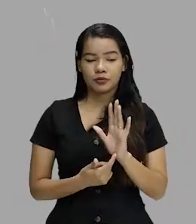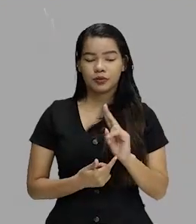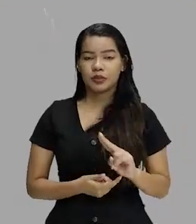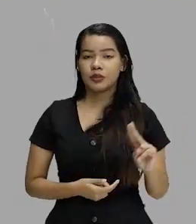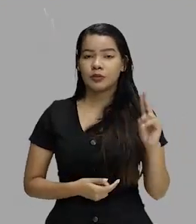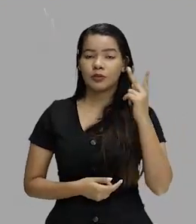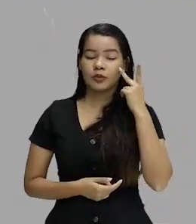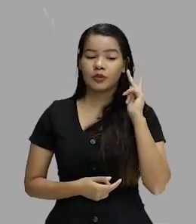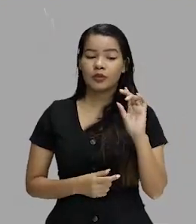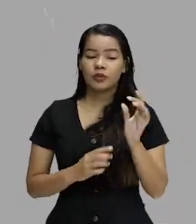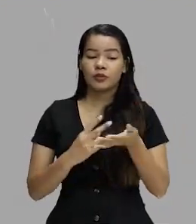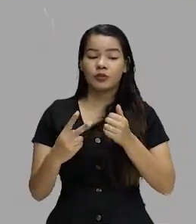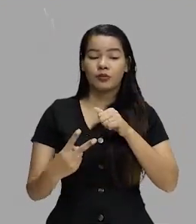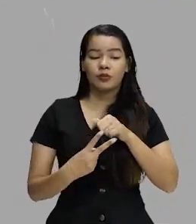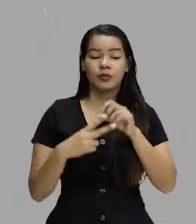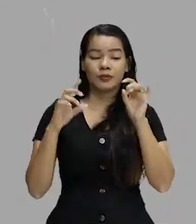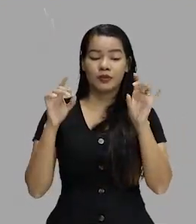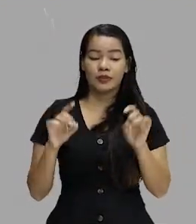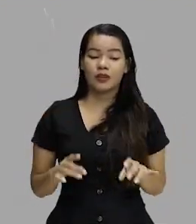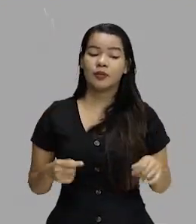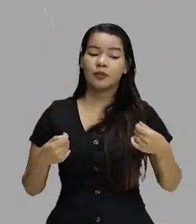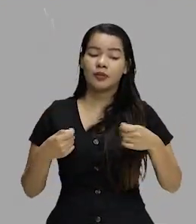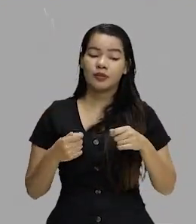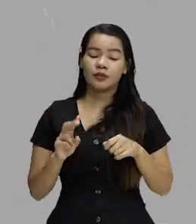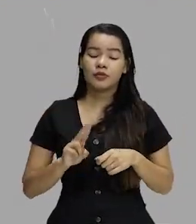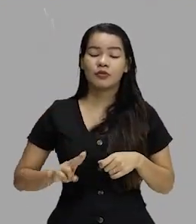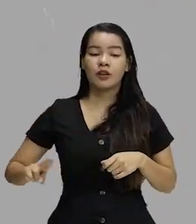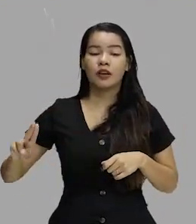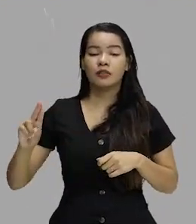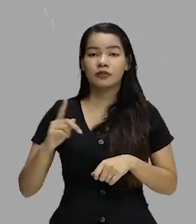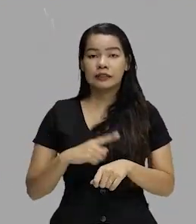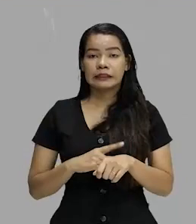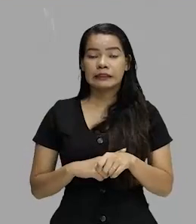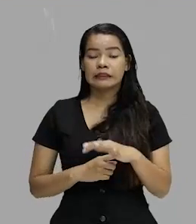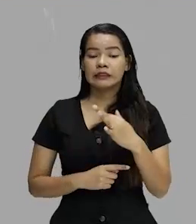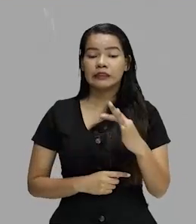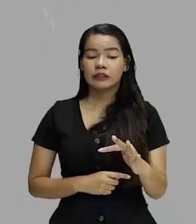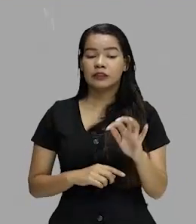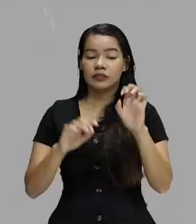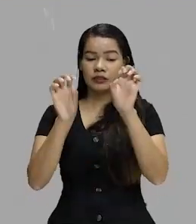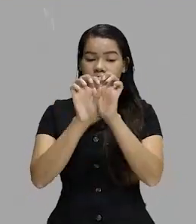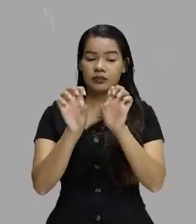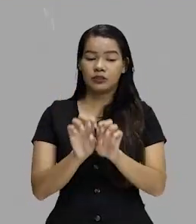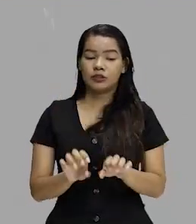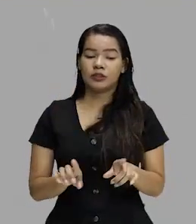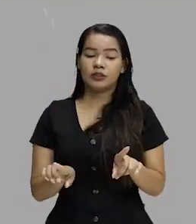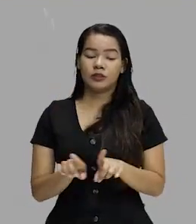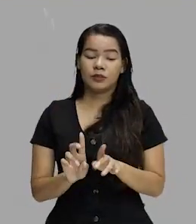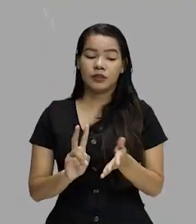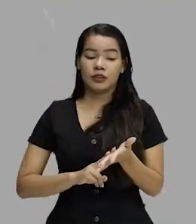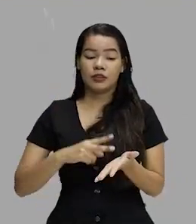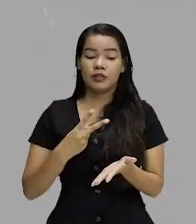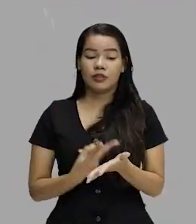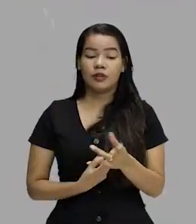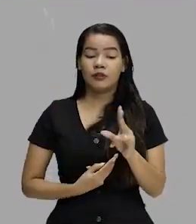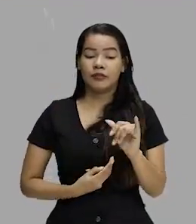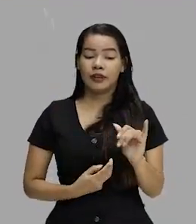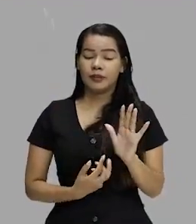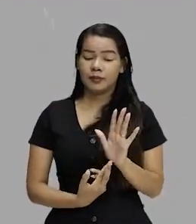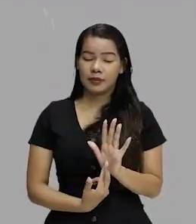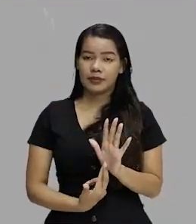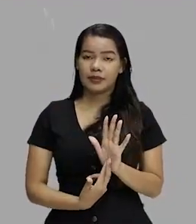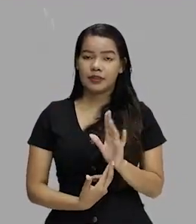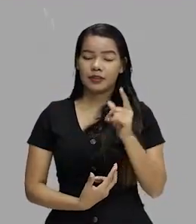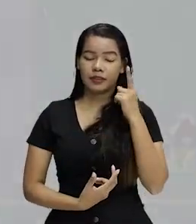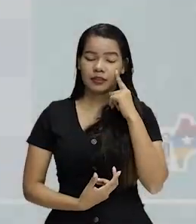das frases deve ser conjugado no tempo futuro. A estrutura dele, a tradução dele, vai sempre representar essa ideia